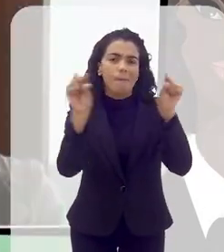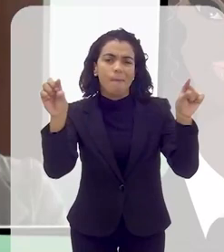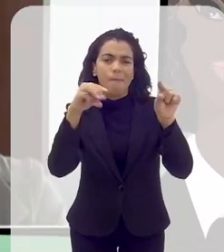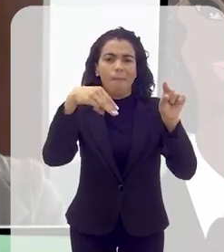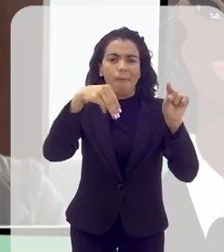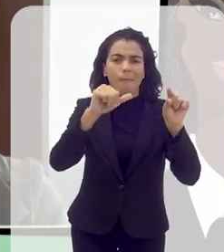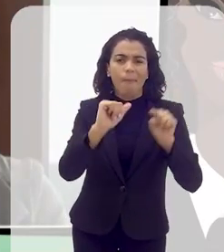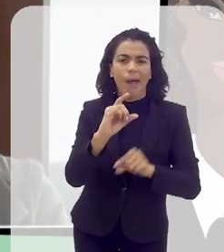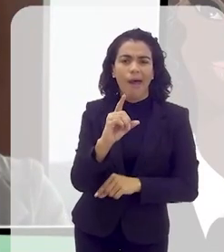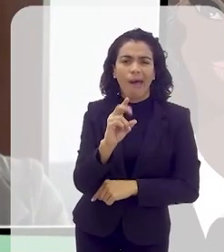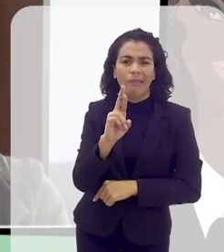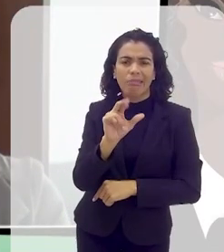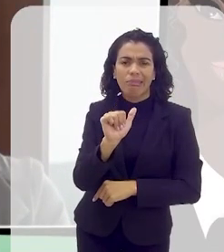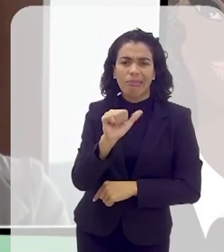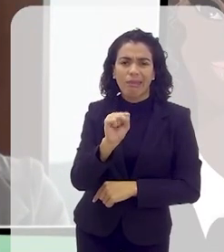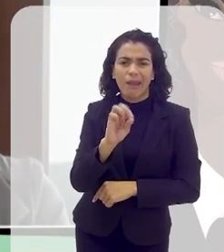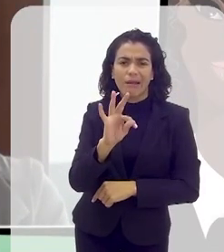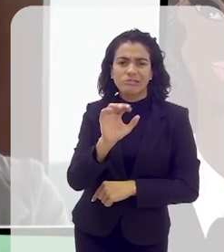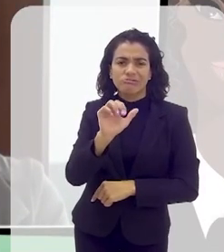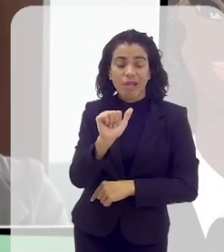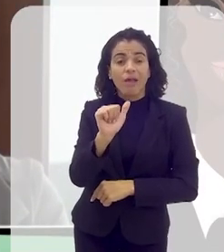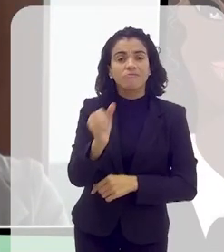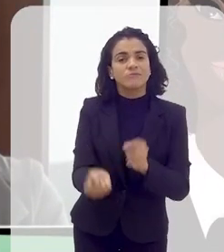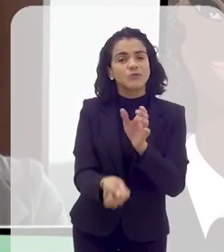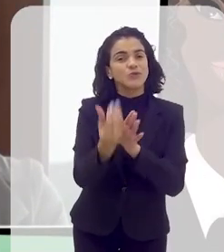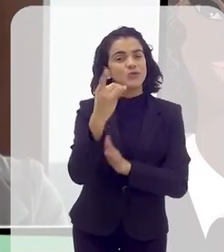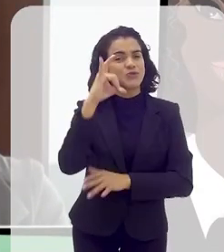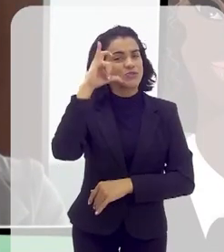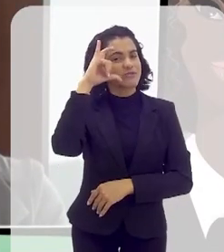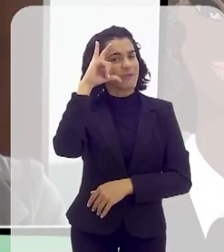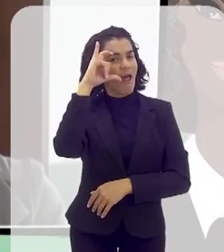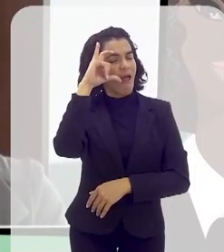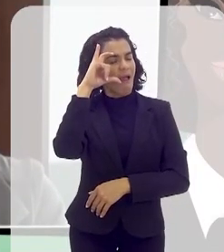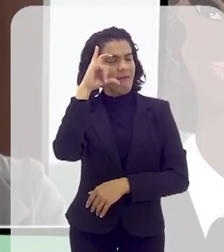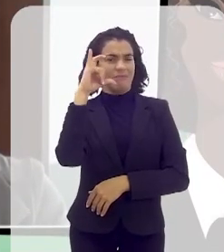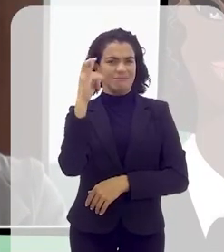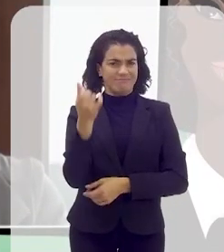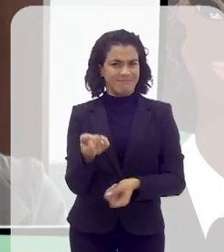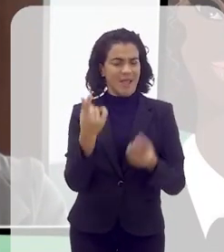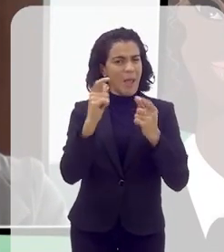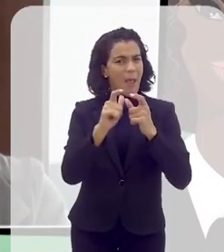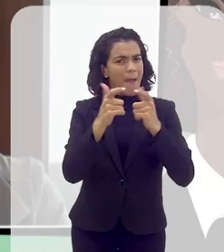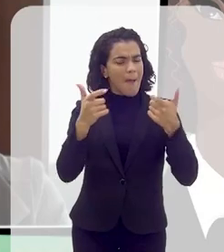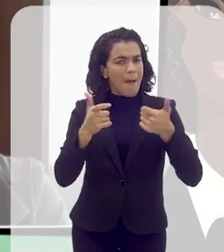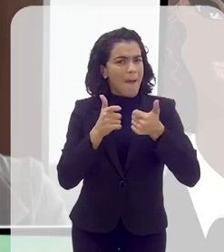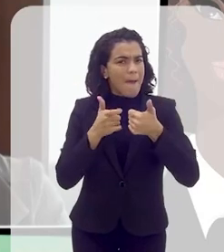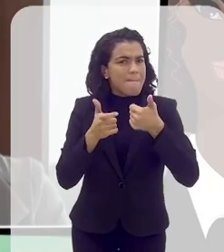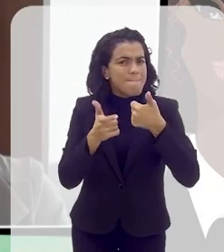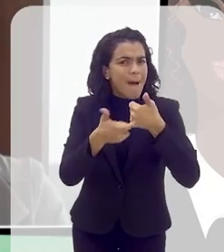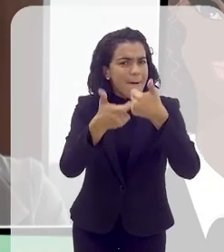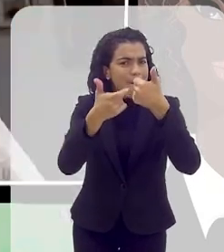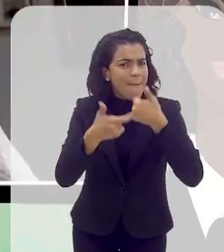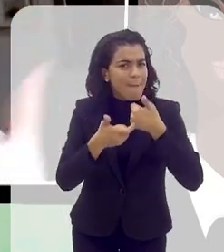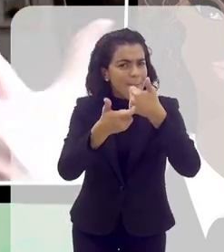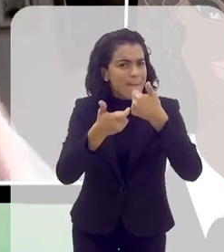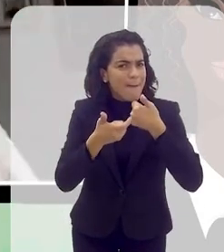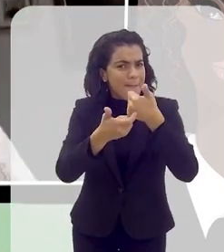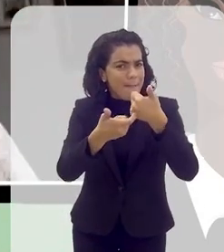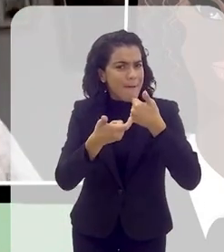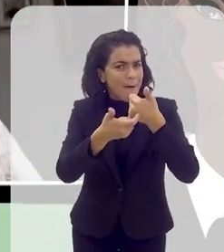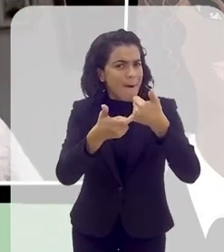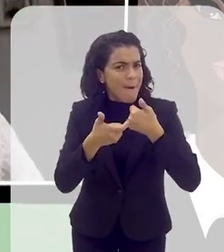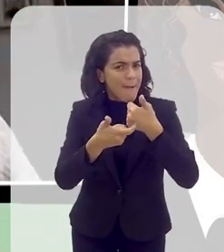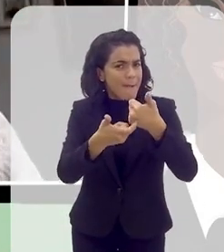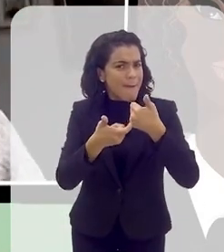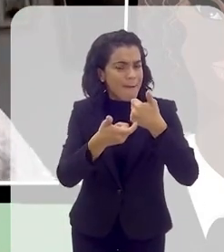tema madrasta, começou a surgir o Instagram dela e começou a crescer. As pessoas foram se